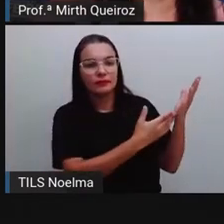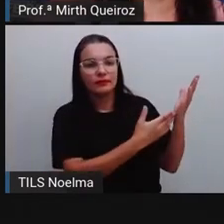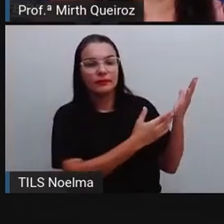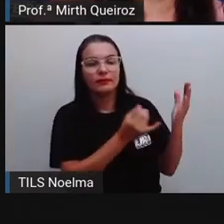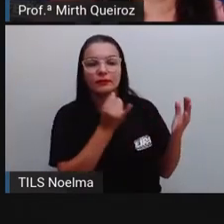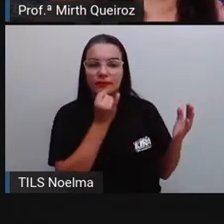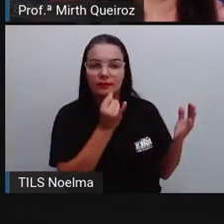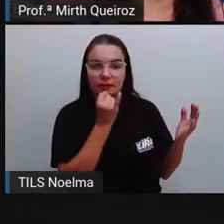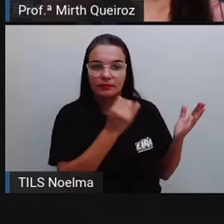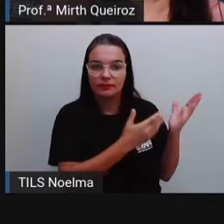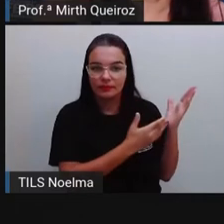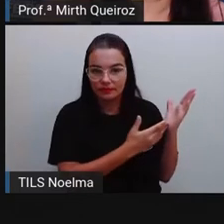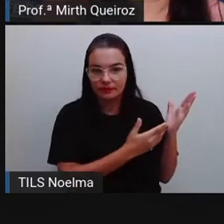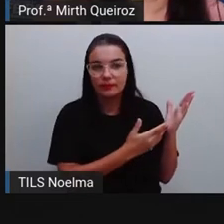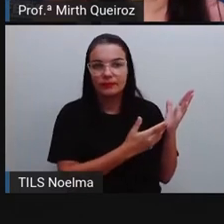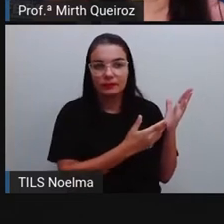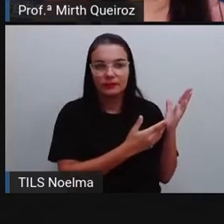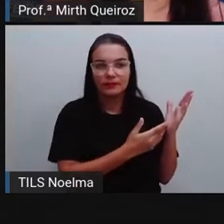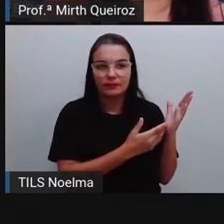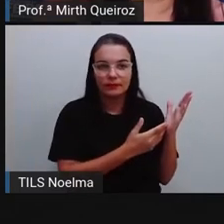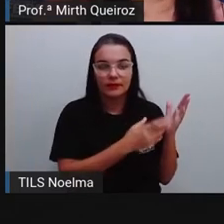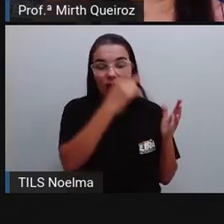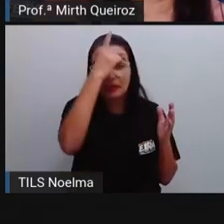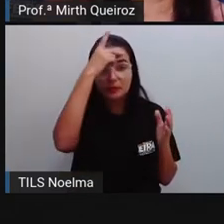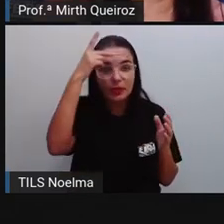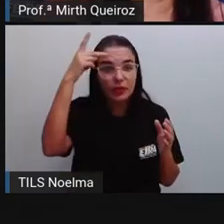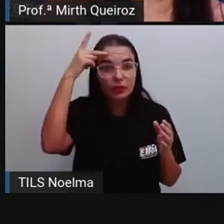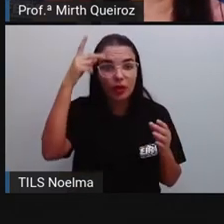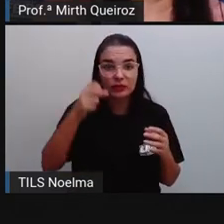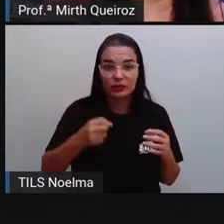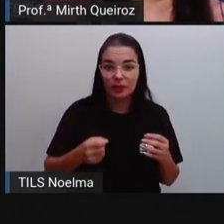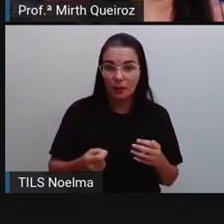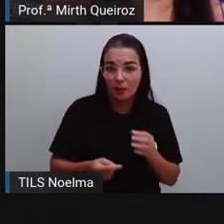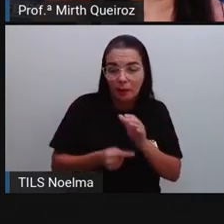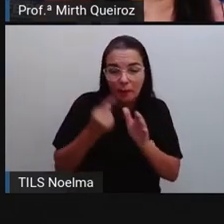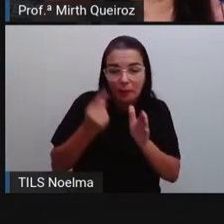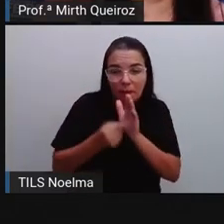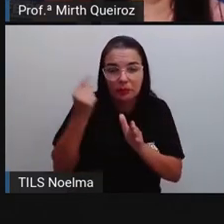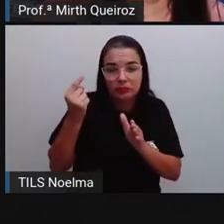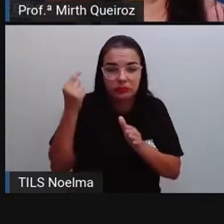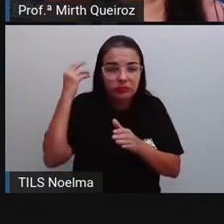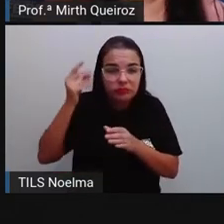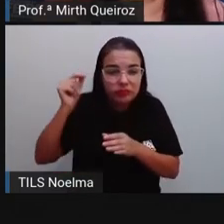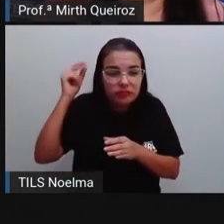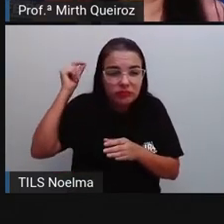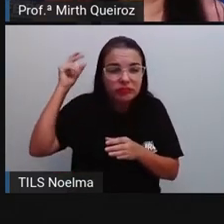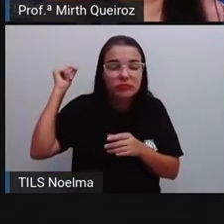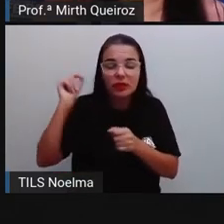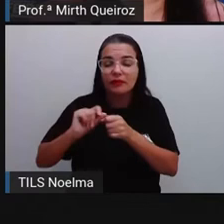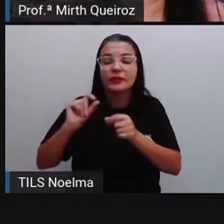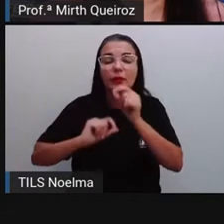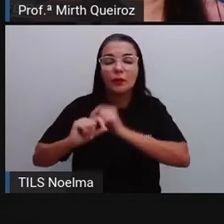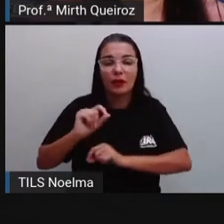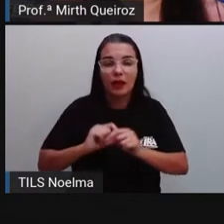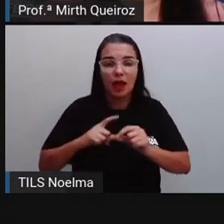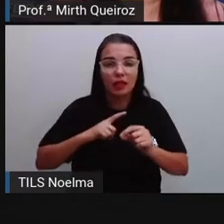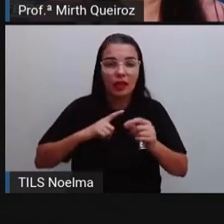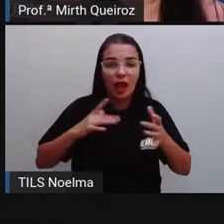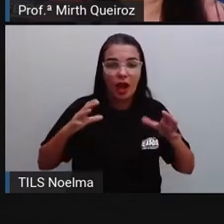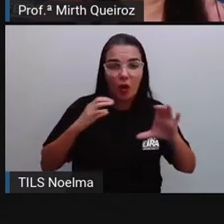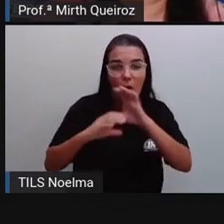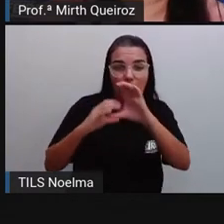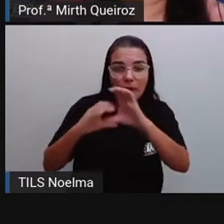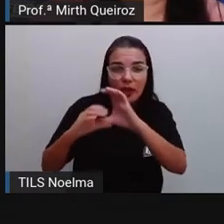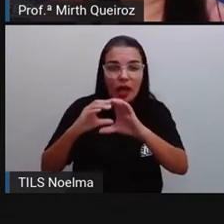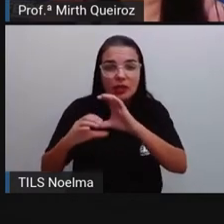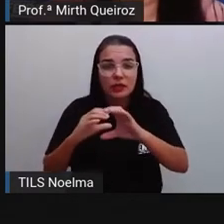de pinturas rupestres, onde esses povos primitivos, eles, através dos desenhos que eles faziam nas cavernas,